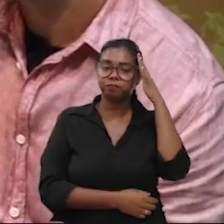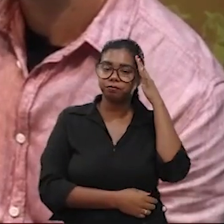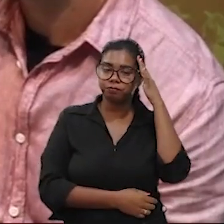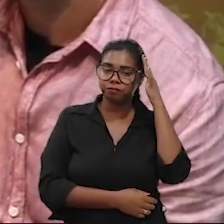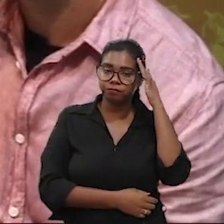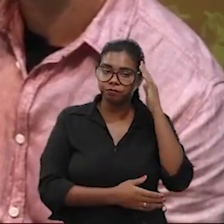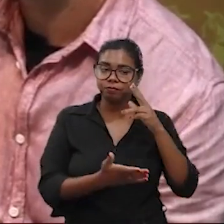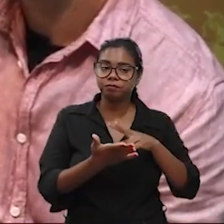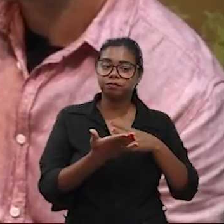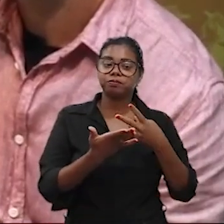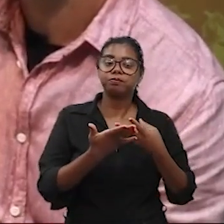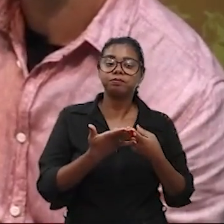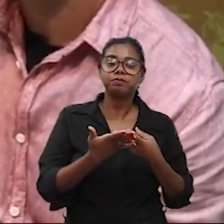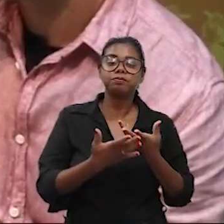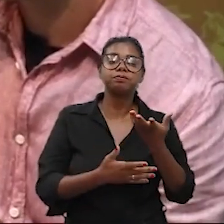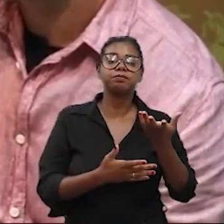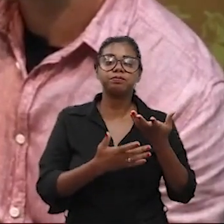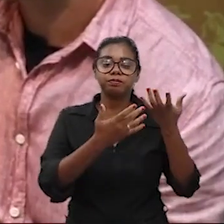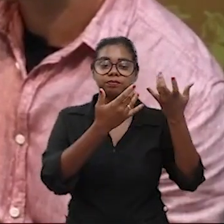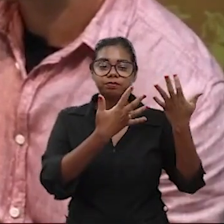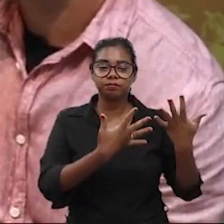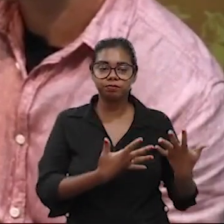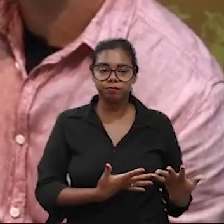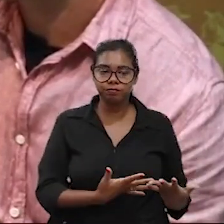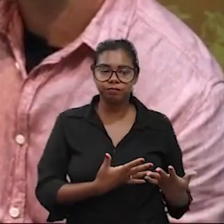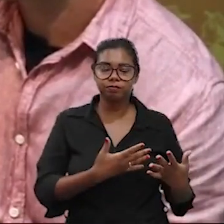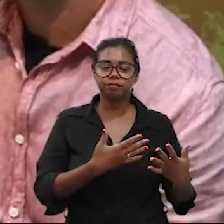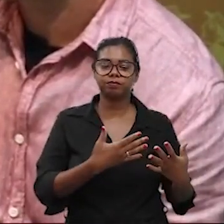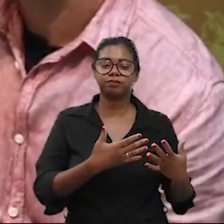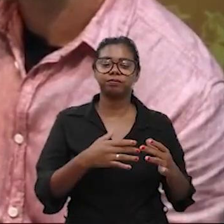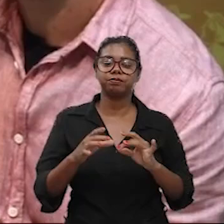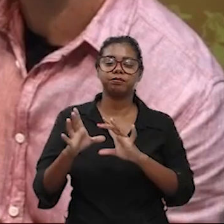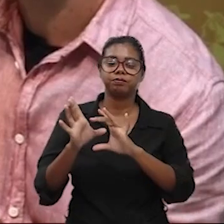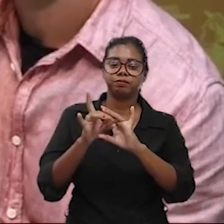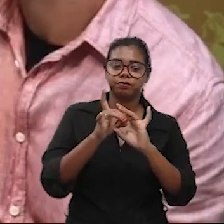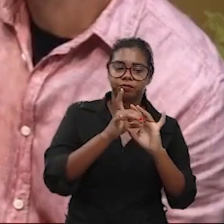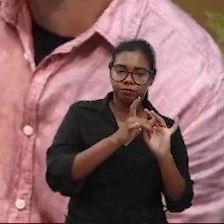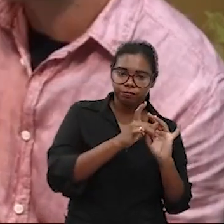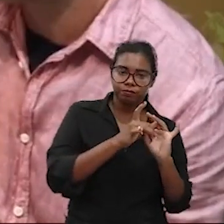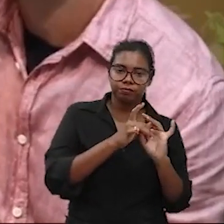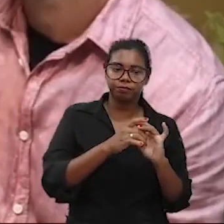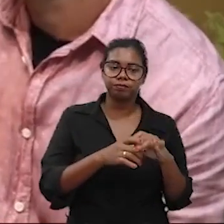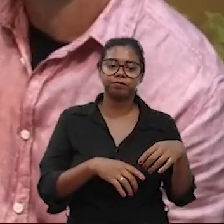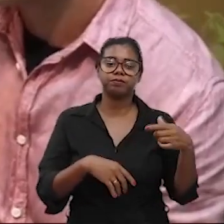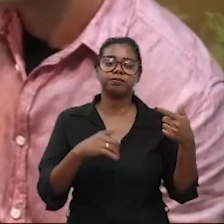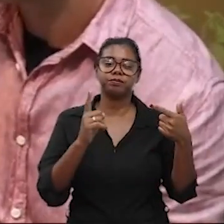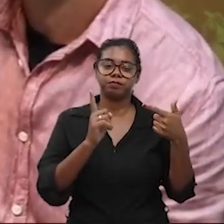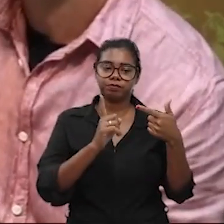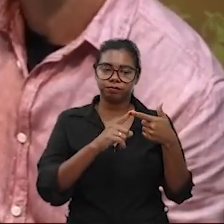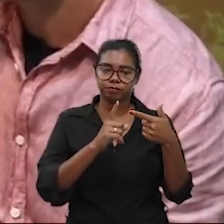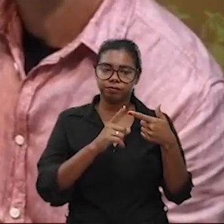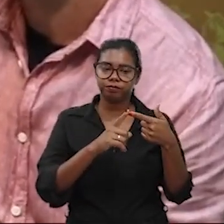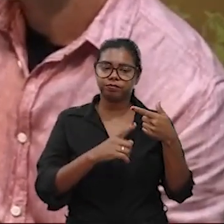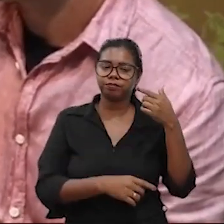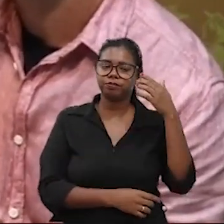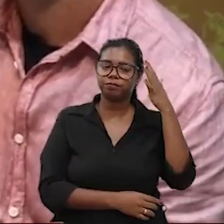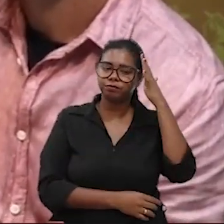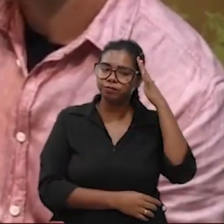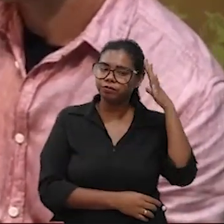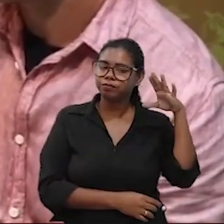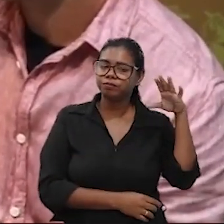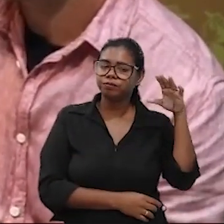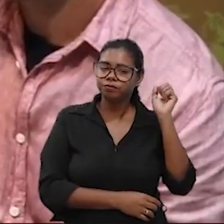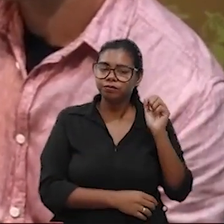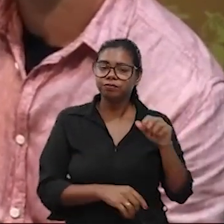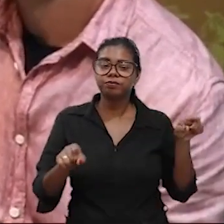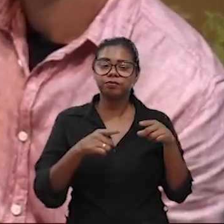interpretativo aí, o que é que está querendo dizer. E aí eu posso fazer uma versão, mas na segunda vez eu já refaço. Porque aí eu estou trabalhando com simultâneo, eu